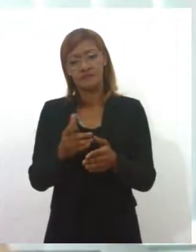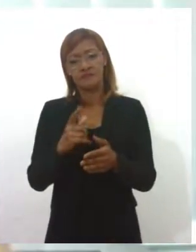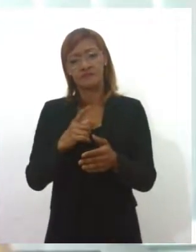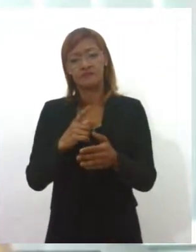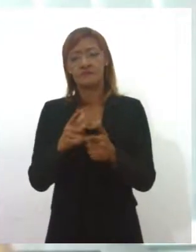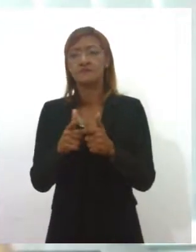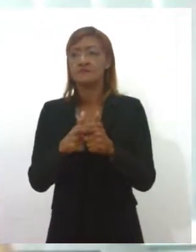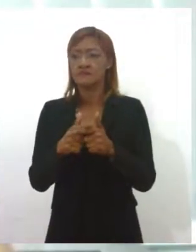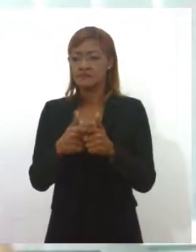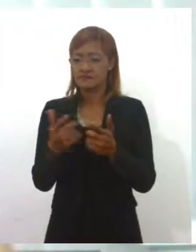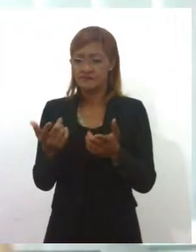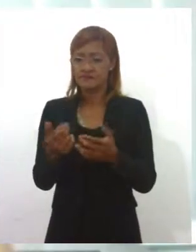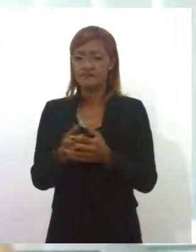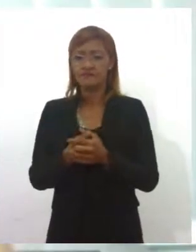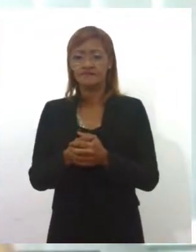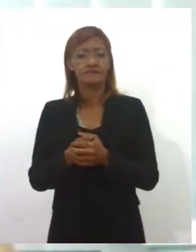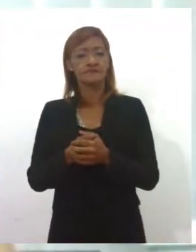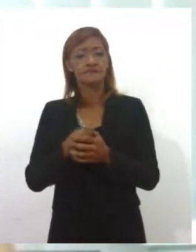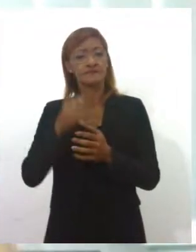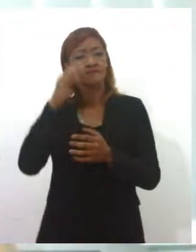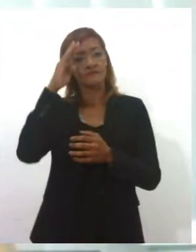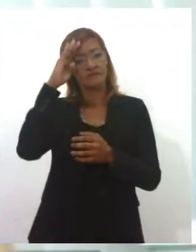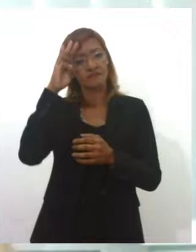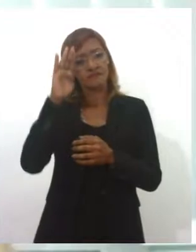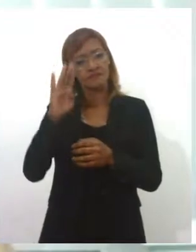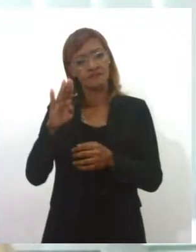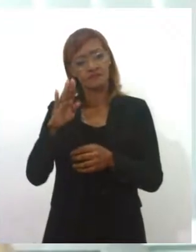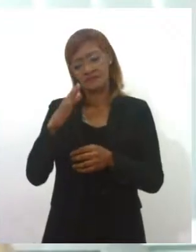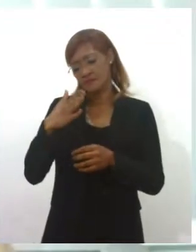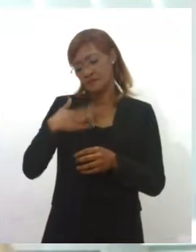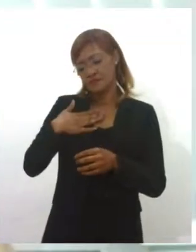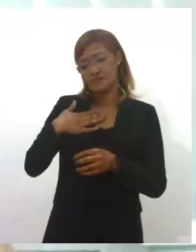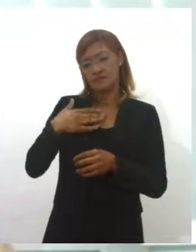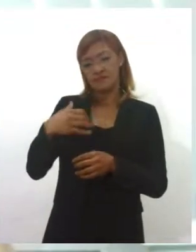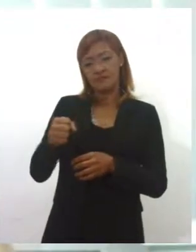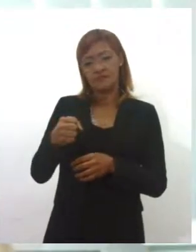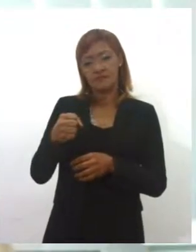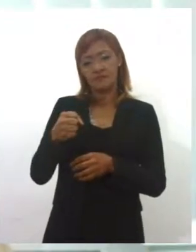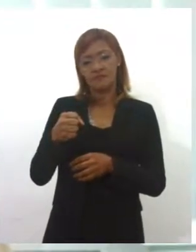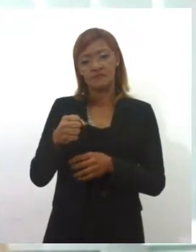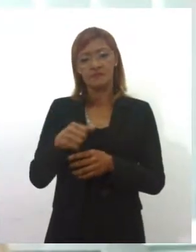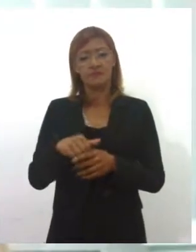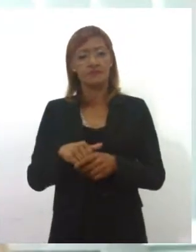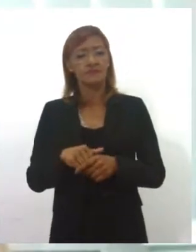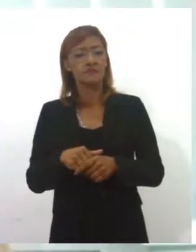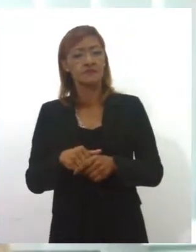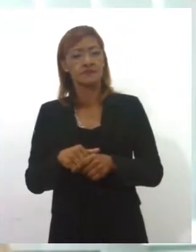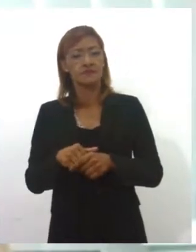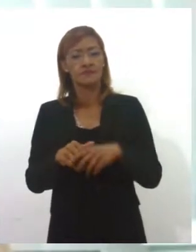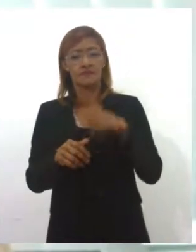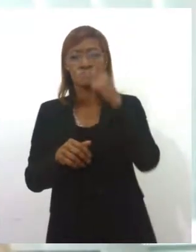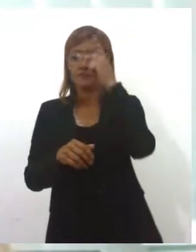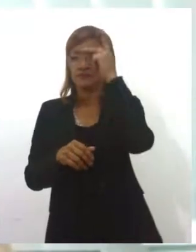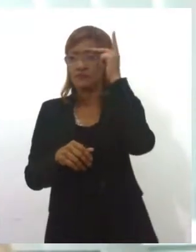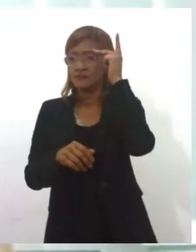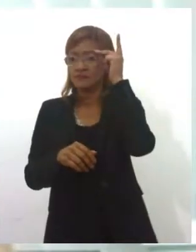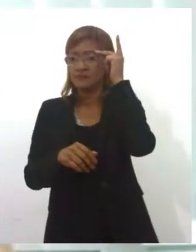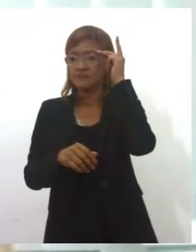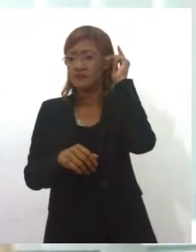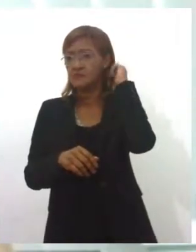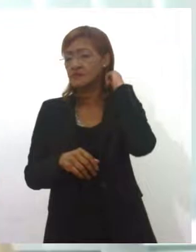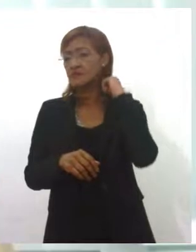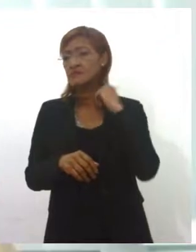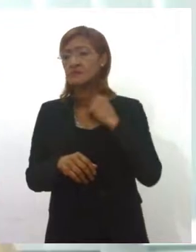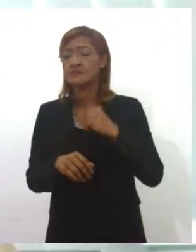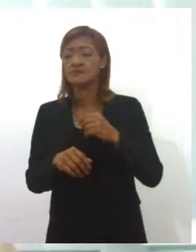falar sobre ele Principalmente quando se fala em suicídio ainda muitas pessoas relutam muito a falar